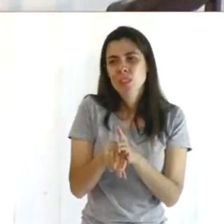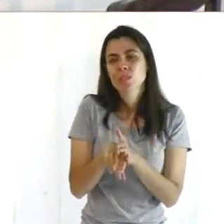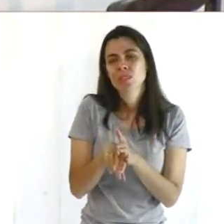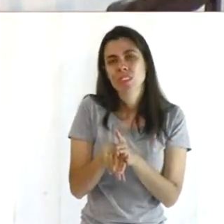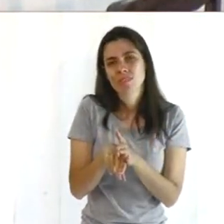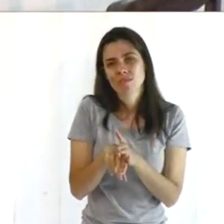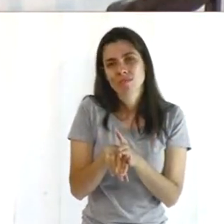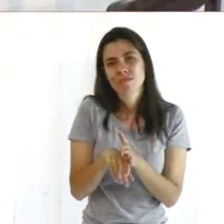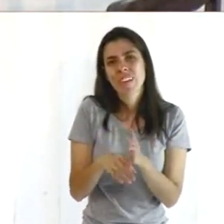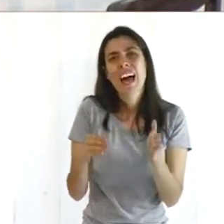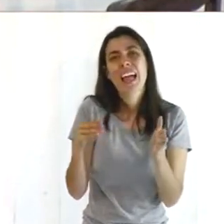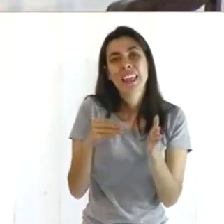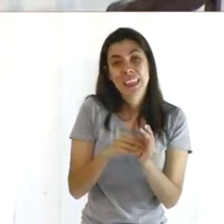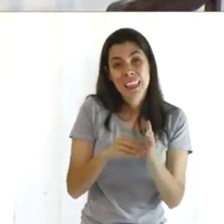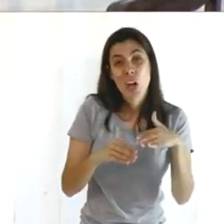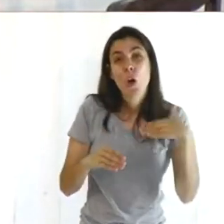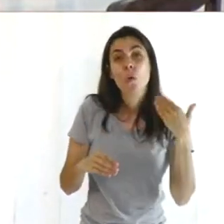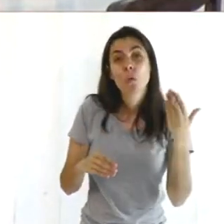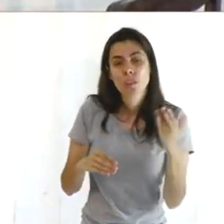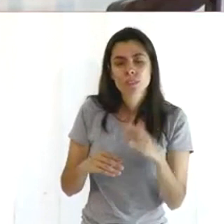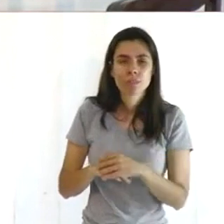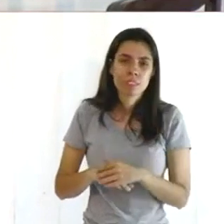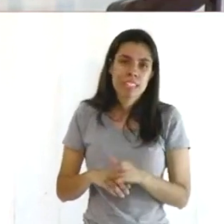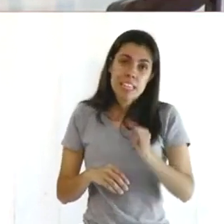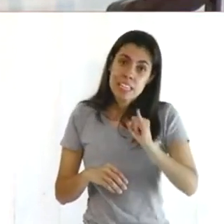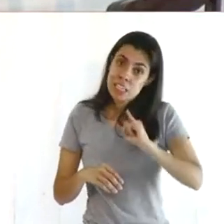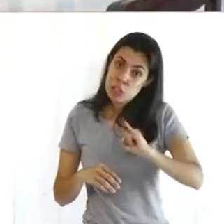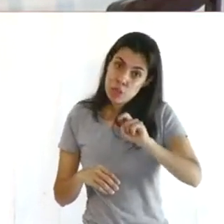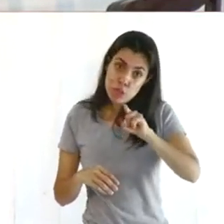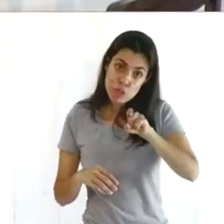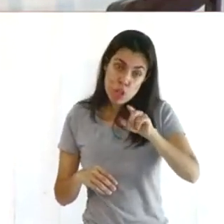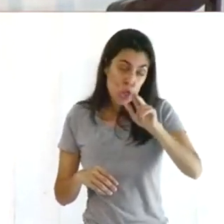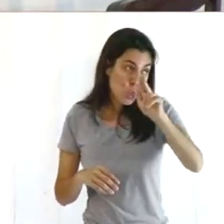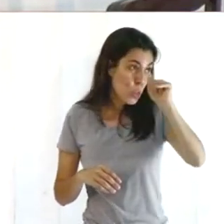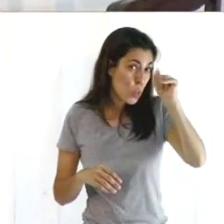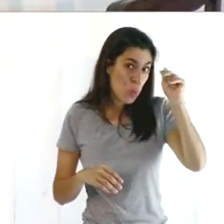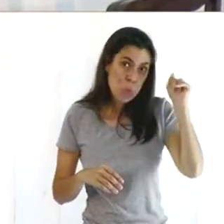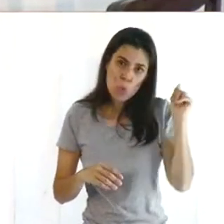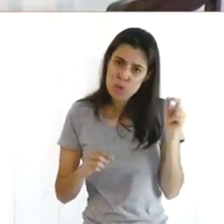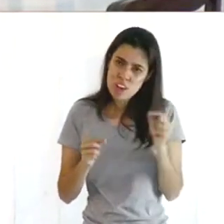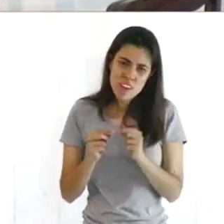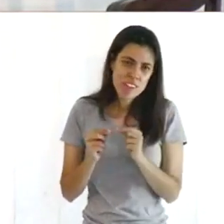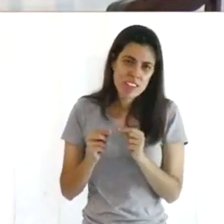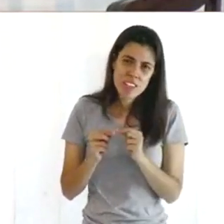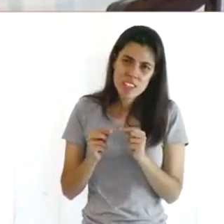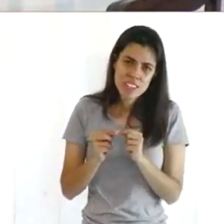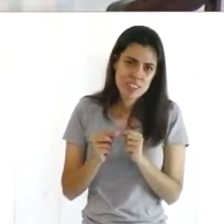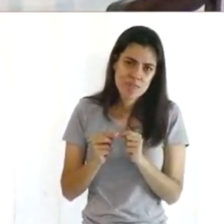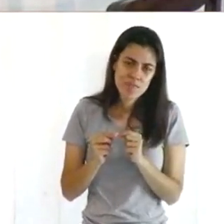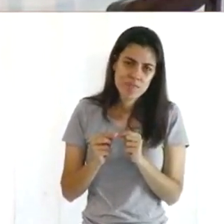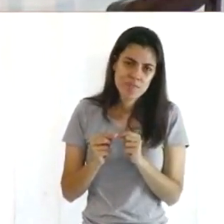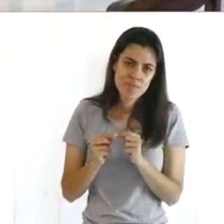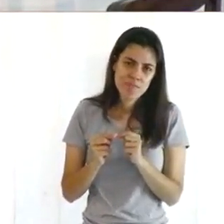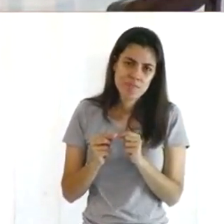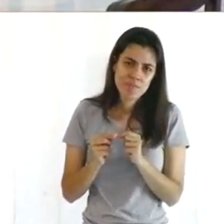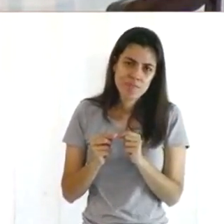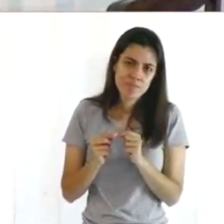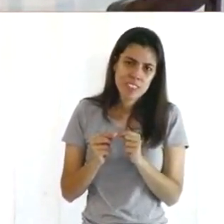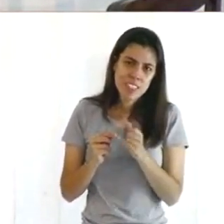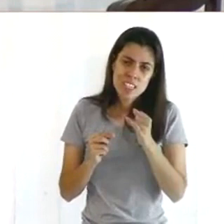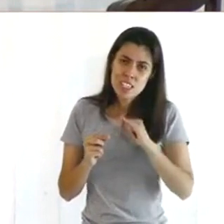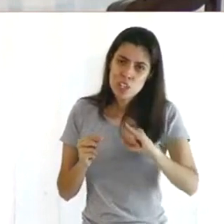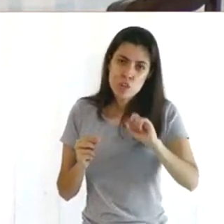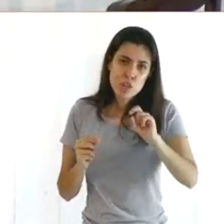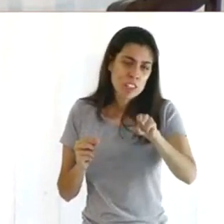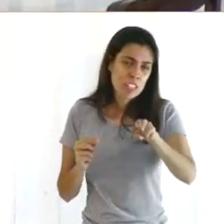essa pergunta. Se você nunca fez essa pergunta em voz alta, talvez no seu momento a sós com Deus, talvez diante de lutas